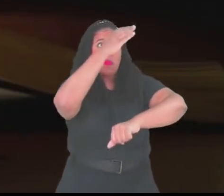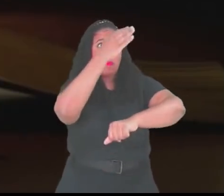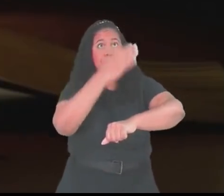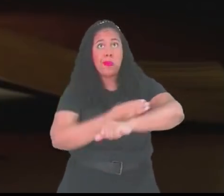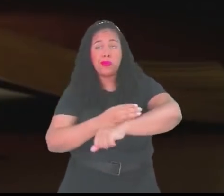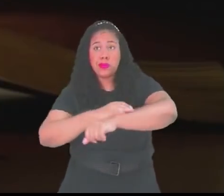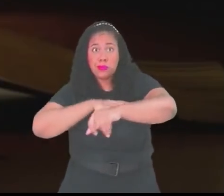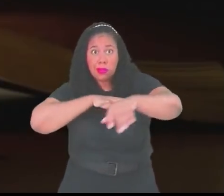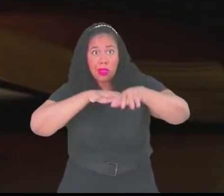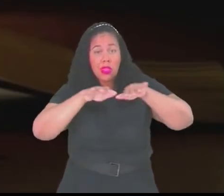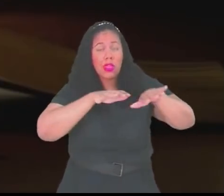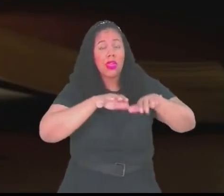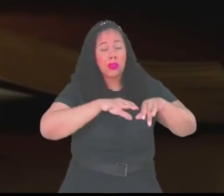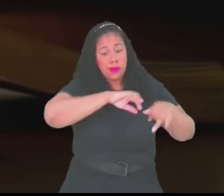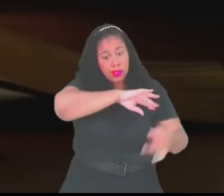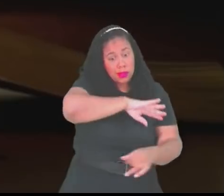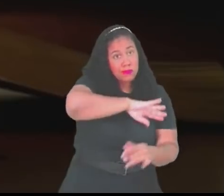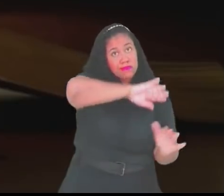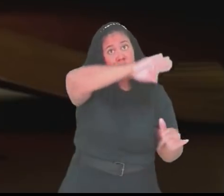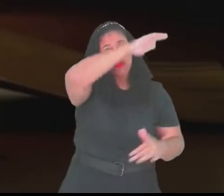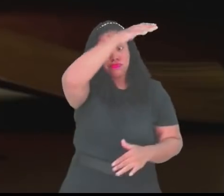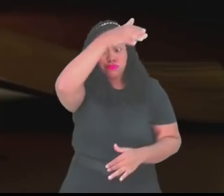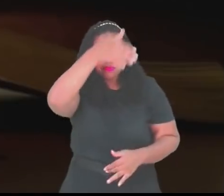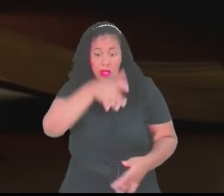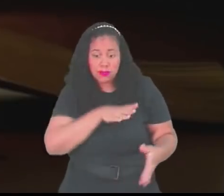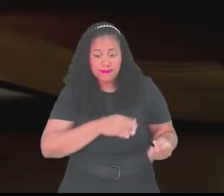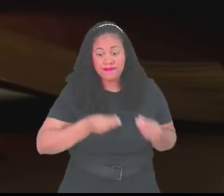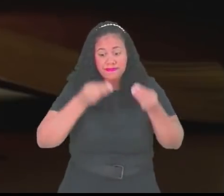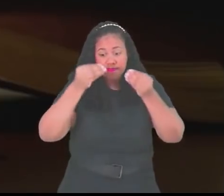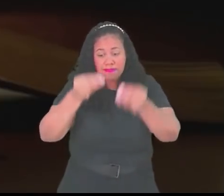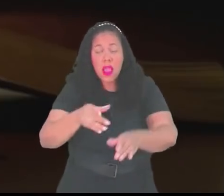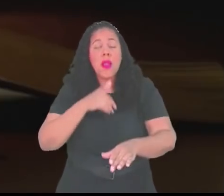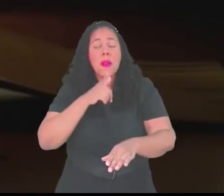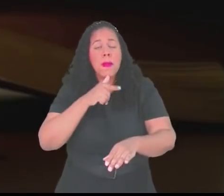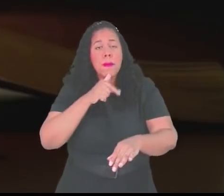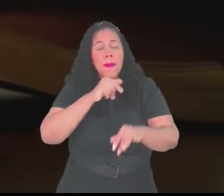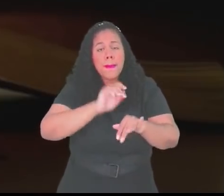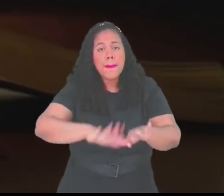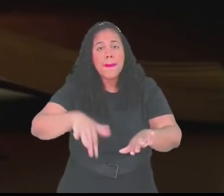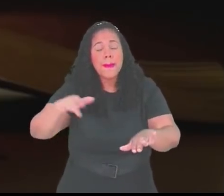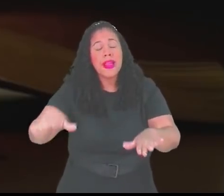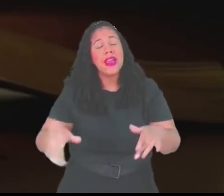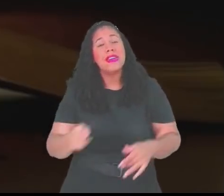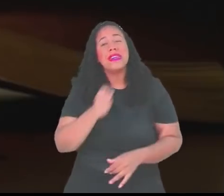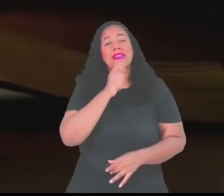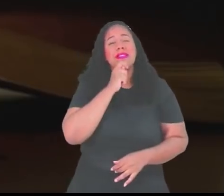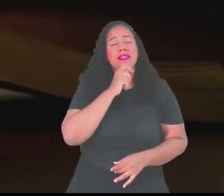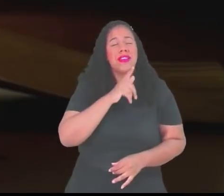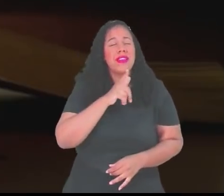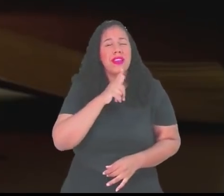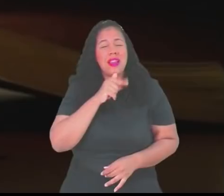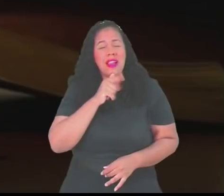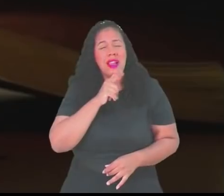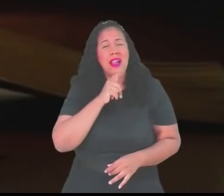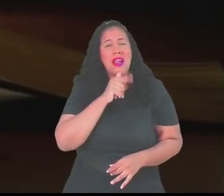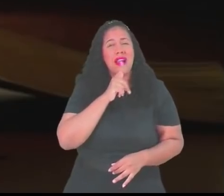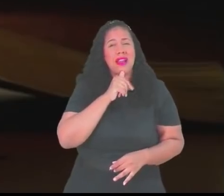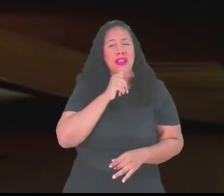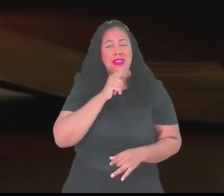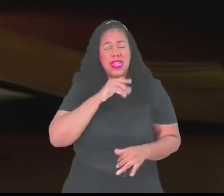transportem para o meio dos mares, ainda que as águas rujam e